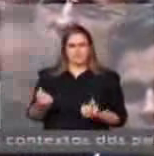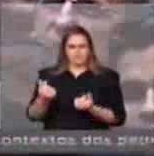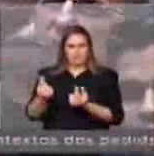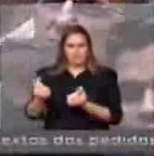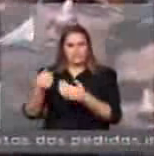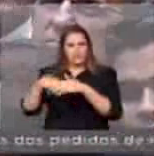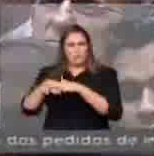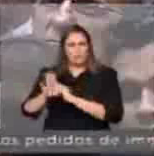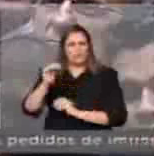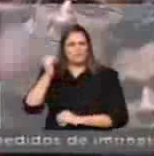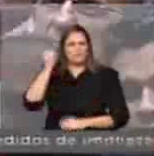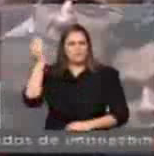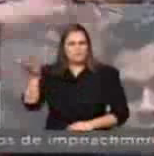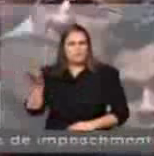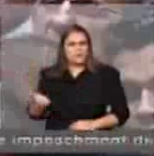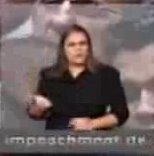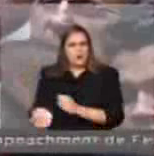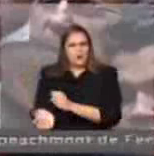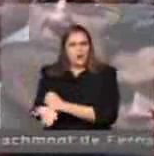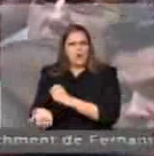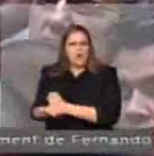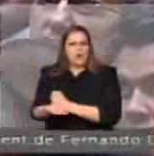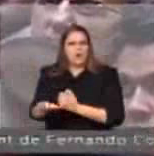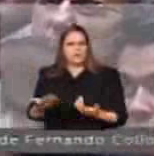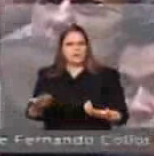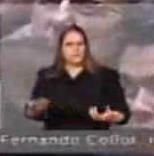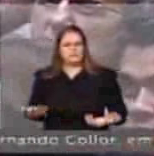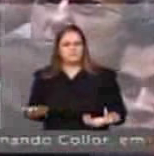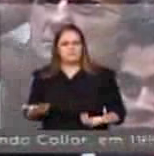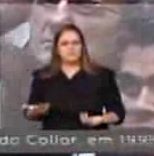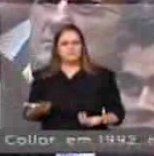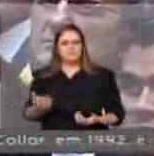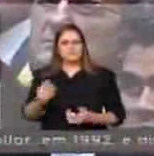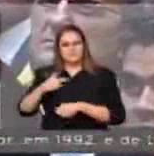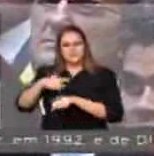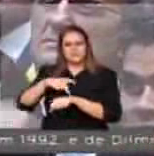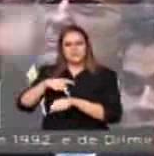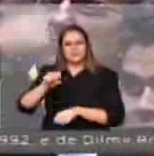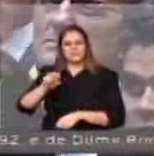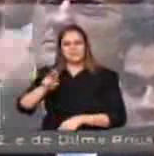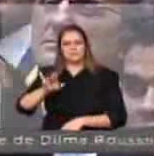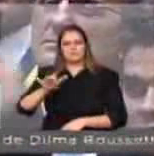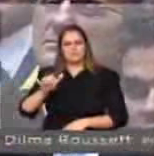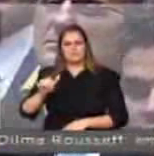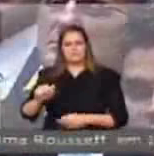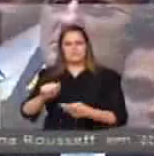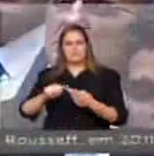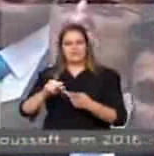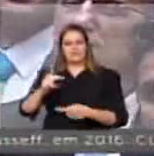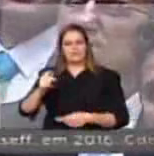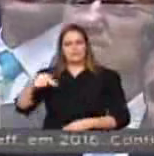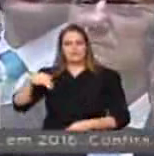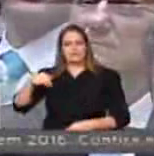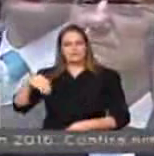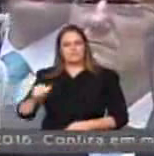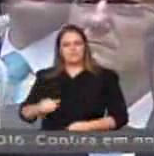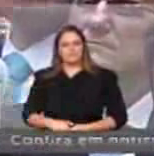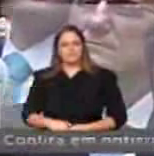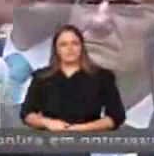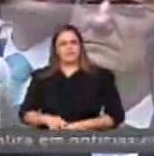Brasil, é na Suíça e no Panamá. É por isso que, independente desse